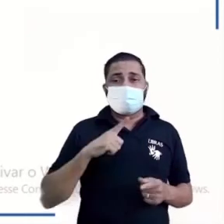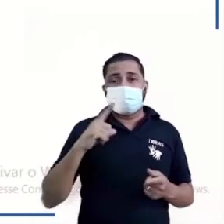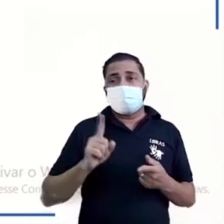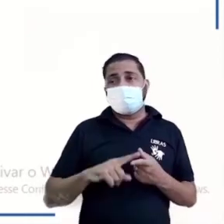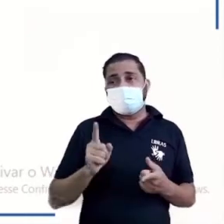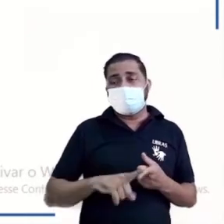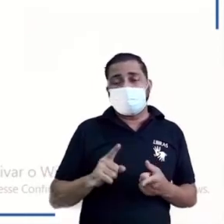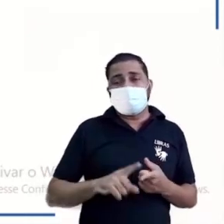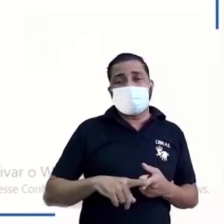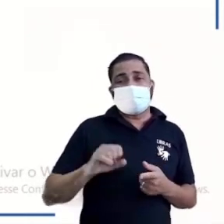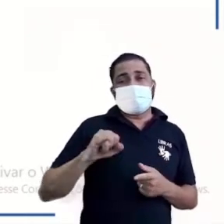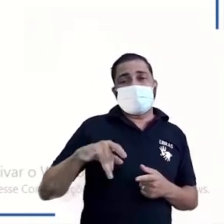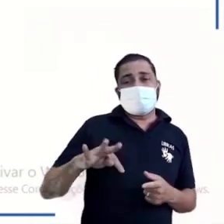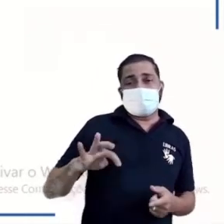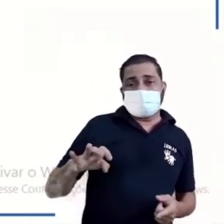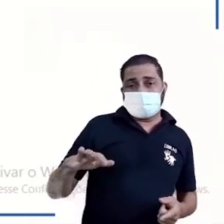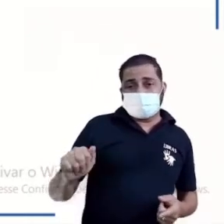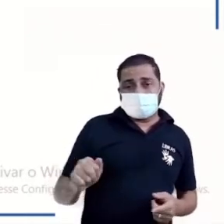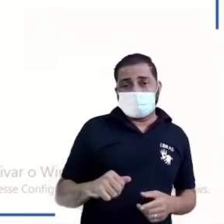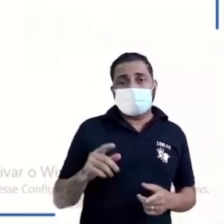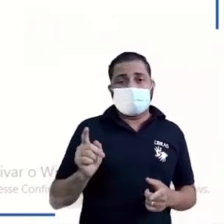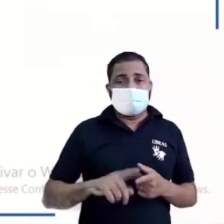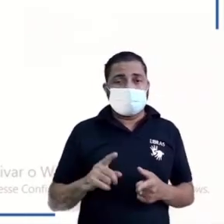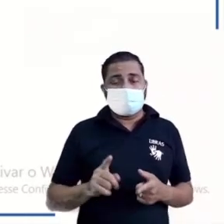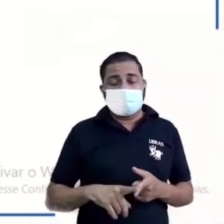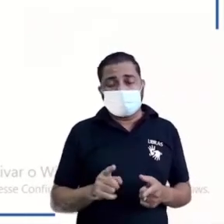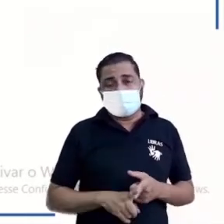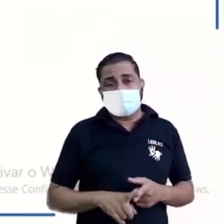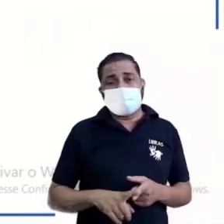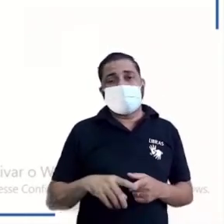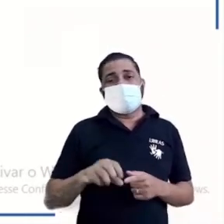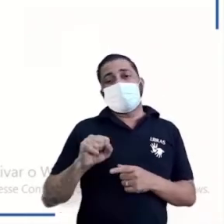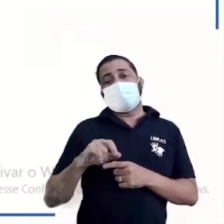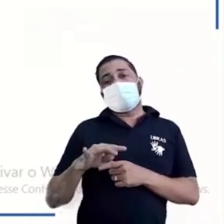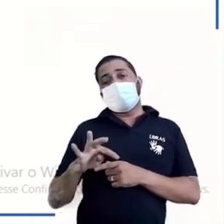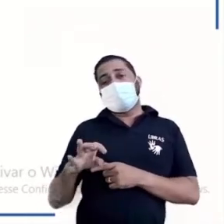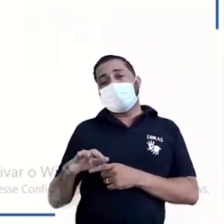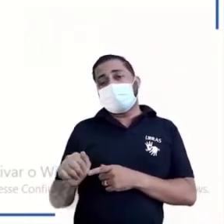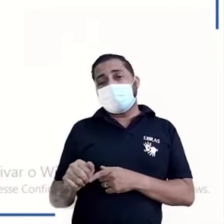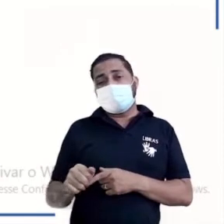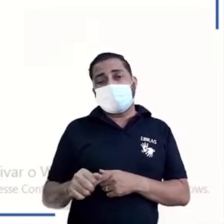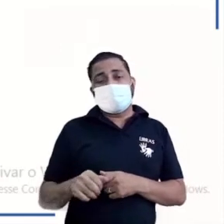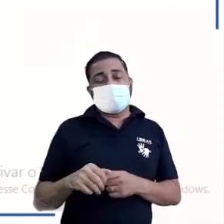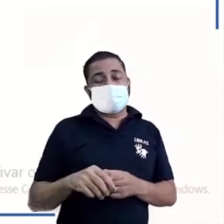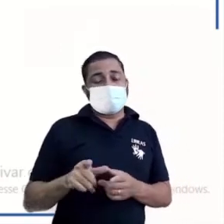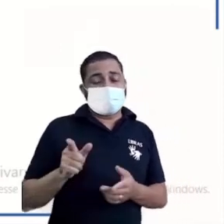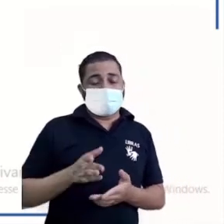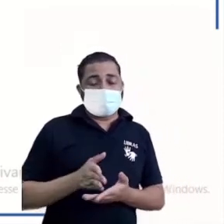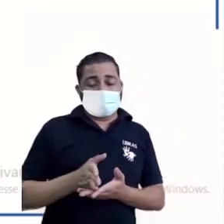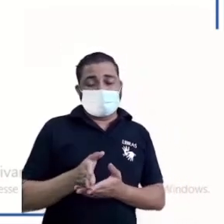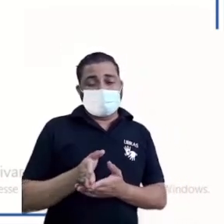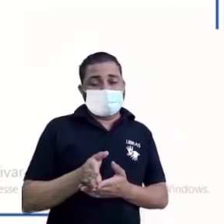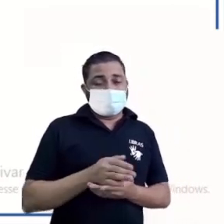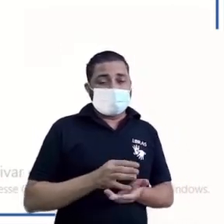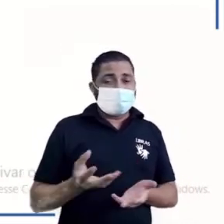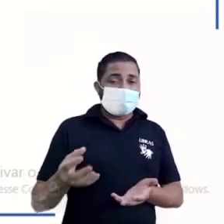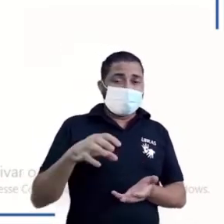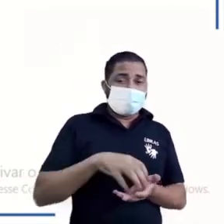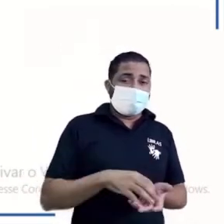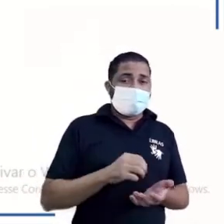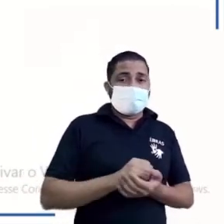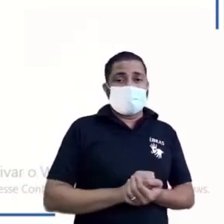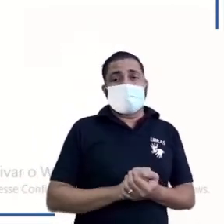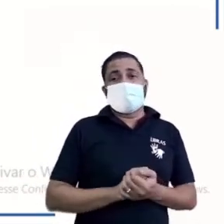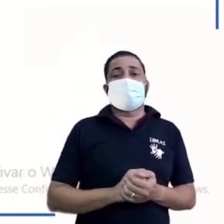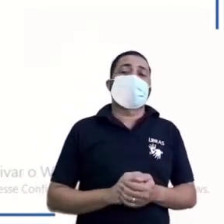a simetria e a assimetria, né? Simetria é quando você, passando um eixo pelo centro do